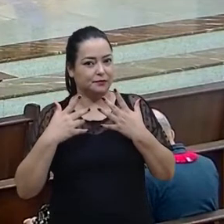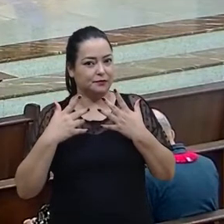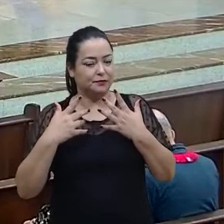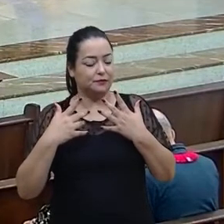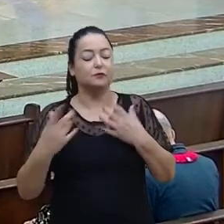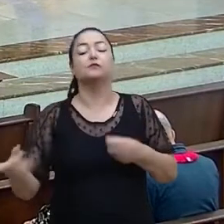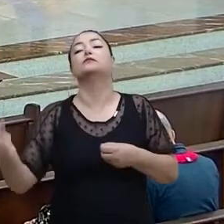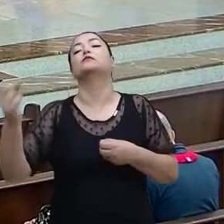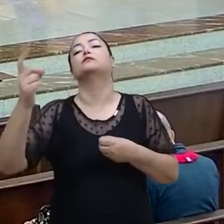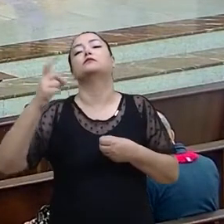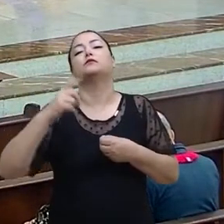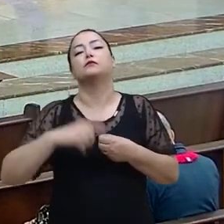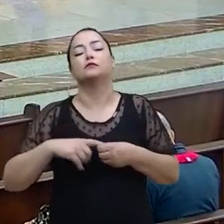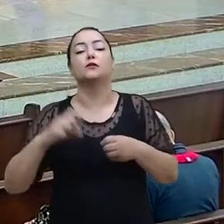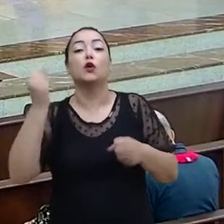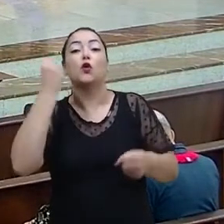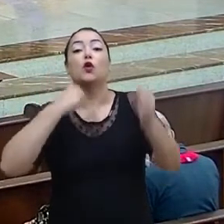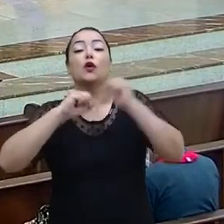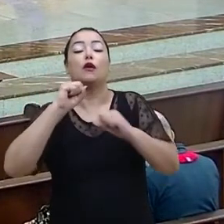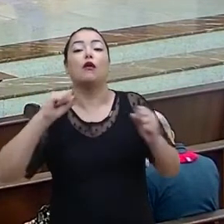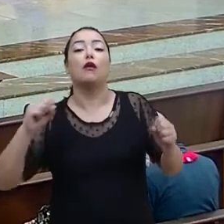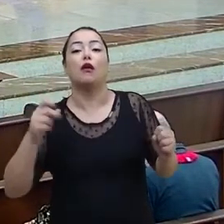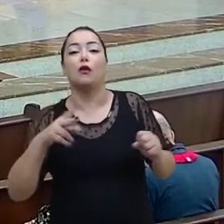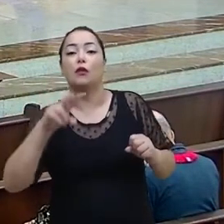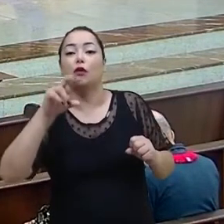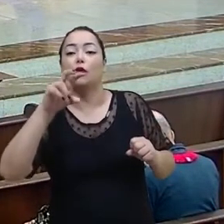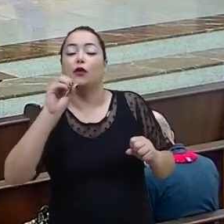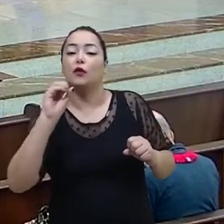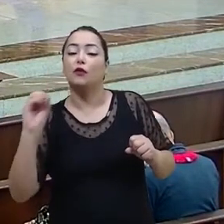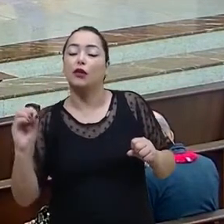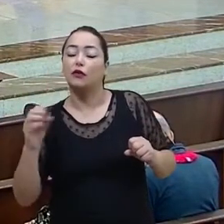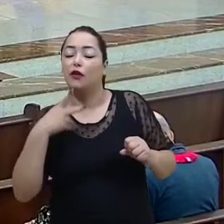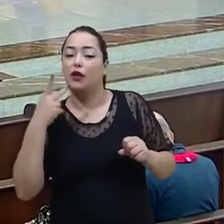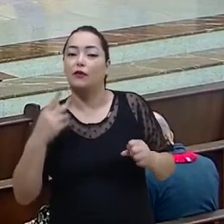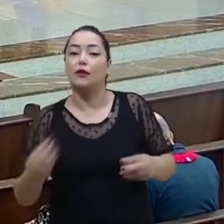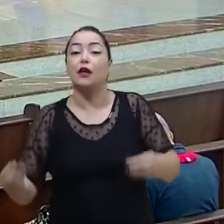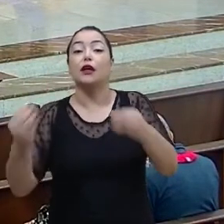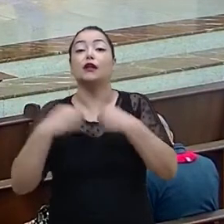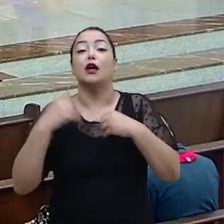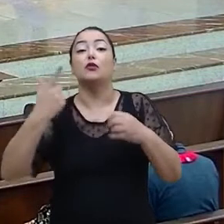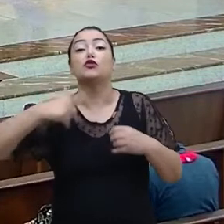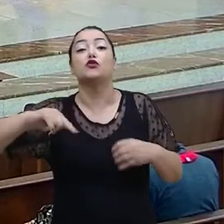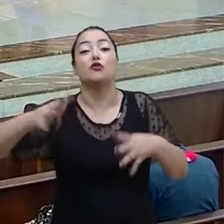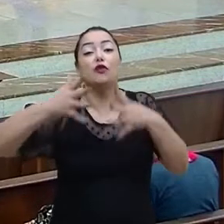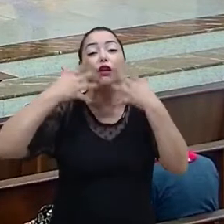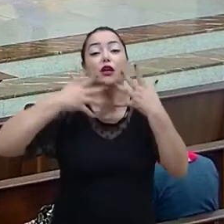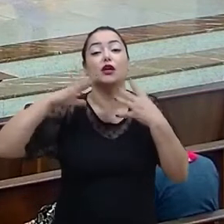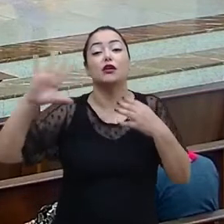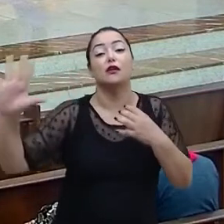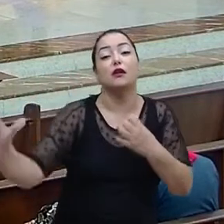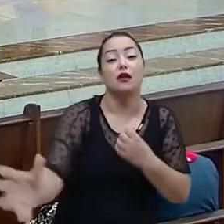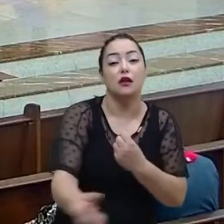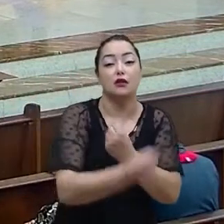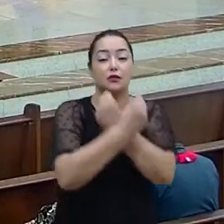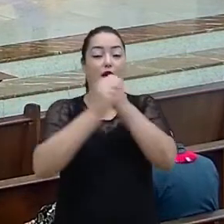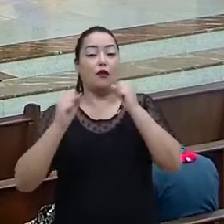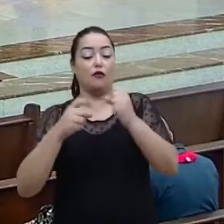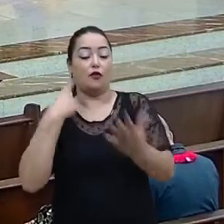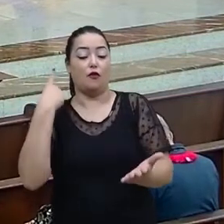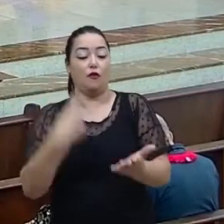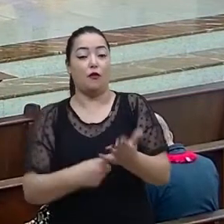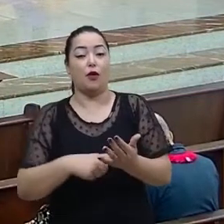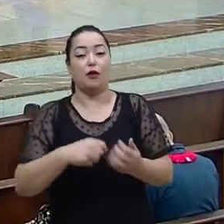devolve diz aqui o Salmo 50 que é belíssimo dai-me de novo a alegria de ser salvo e